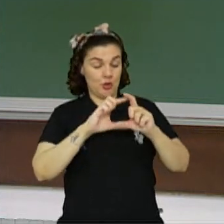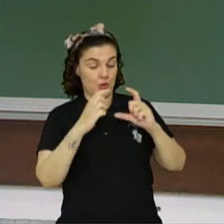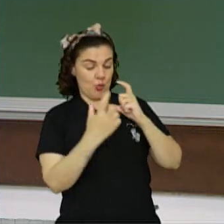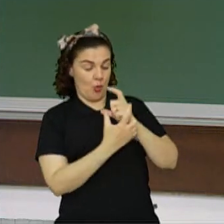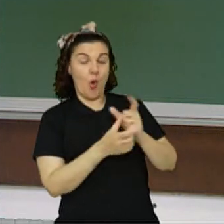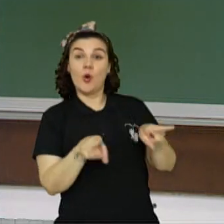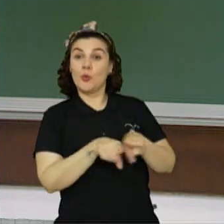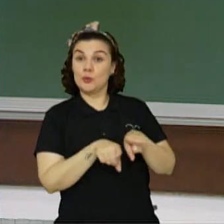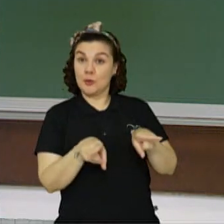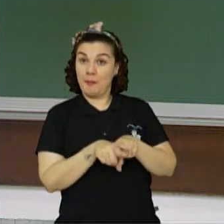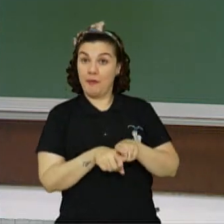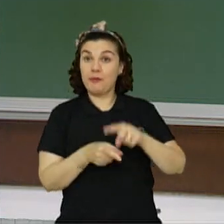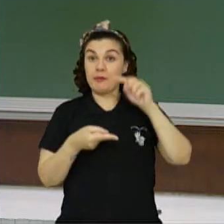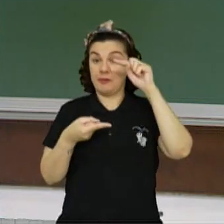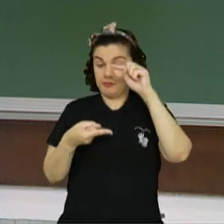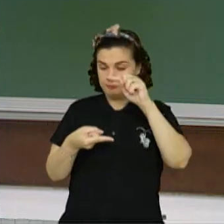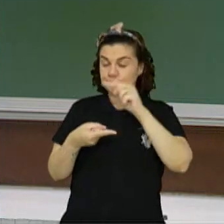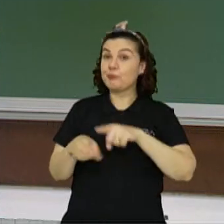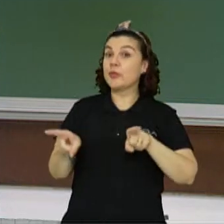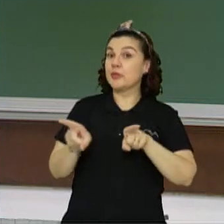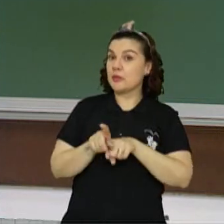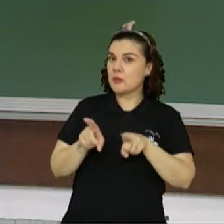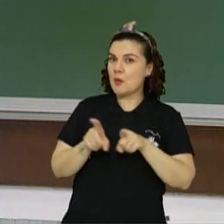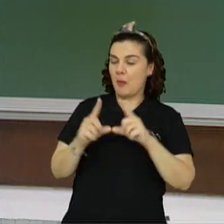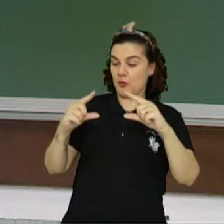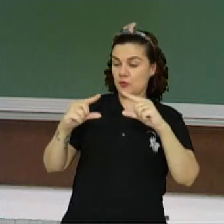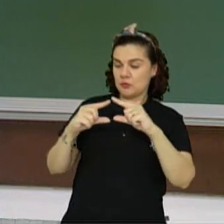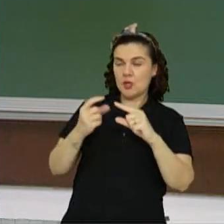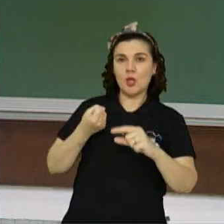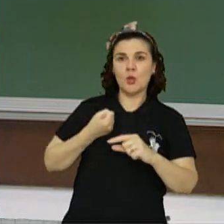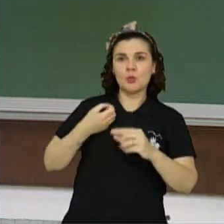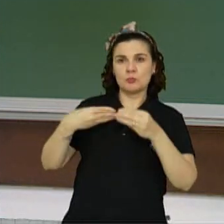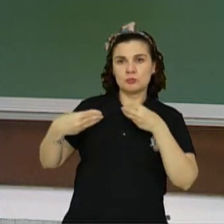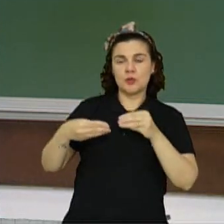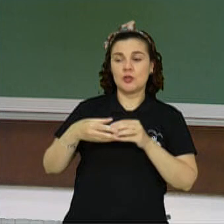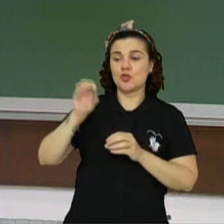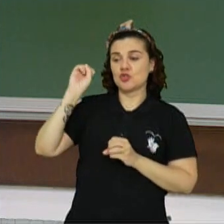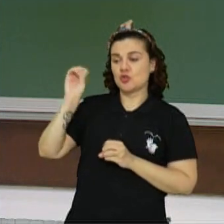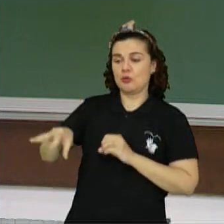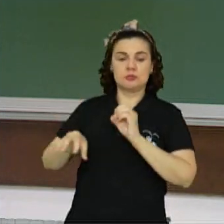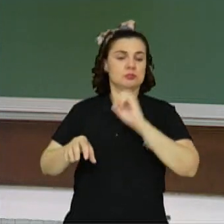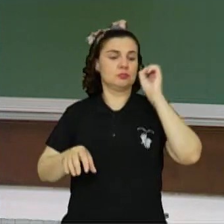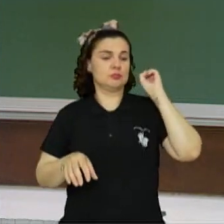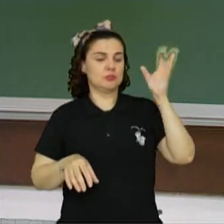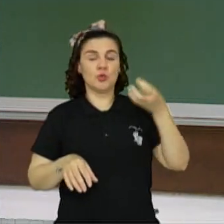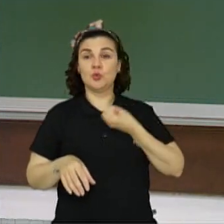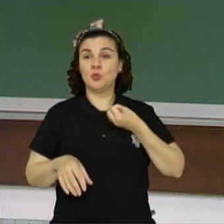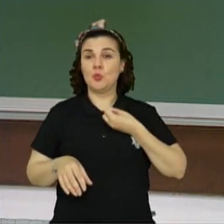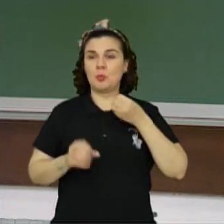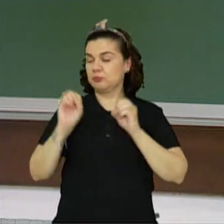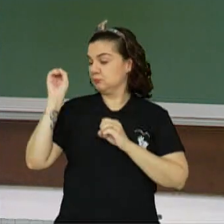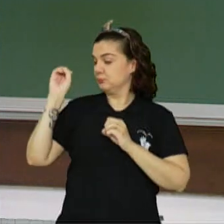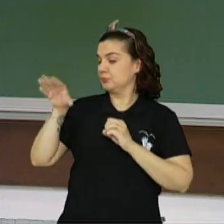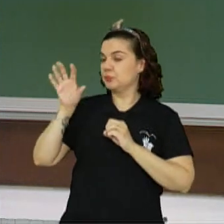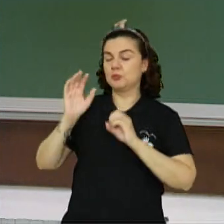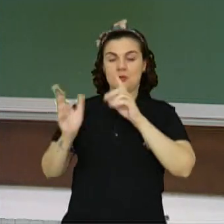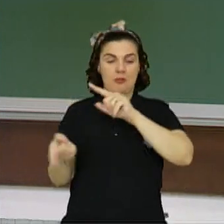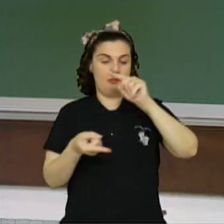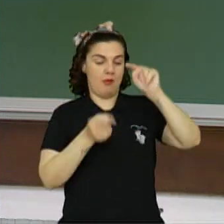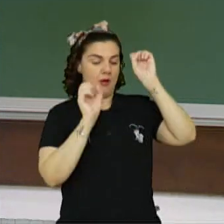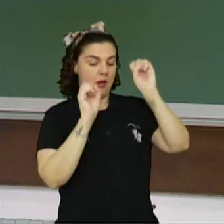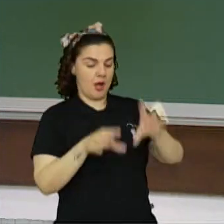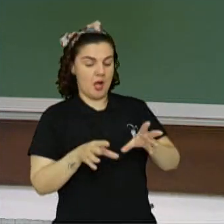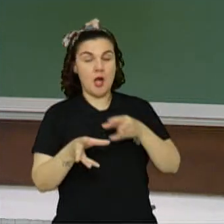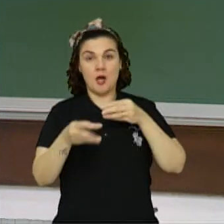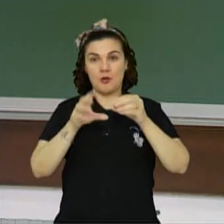coisa e na garrafa também. E nesse sentido fica fácil, eu pego a tampinha, jogo para um lado, coloco separada da própria garrafa